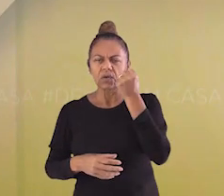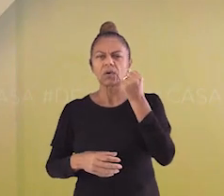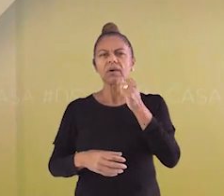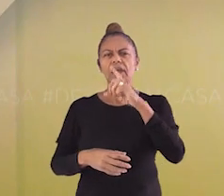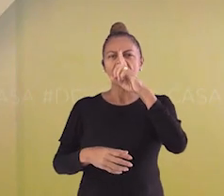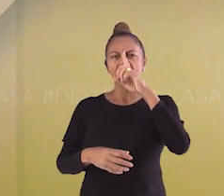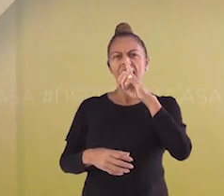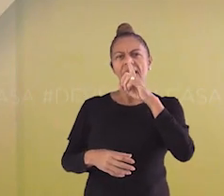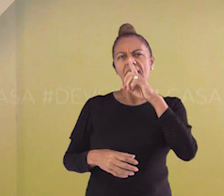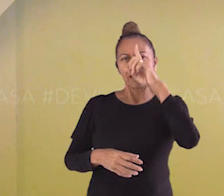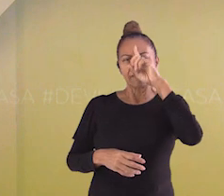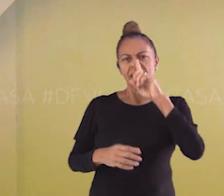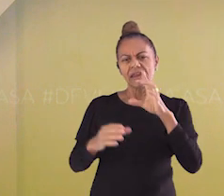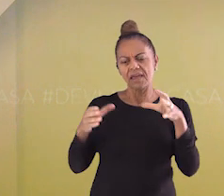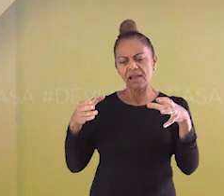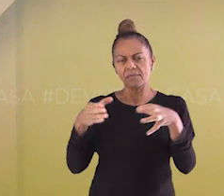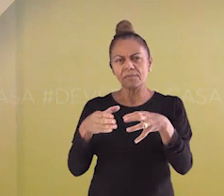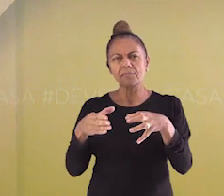pensar o seguinte: